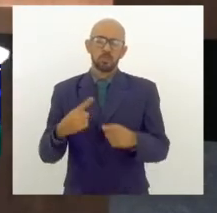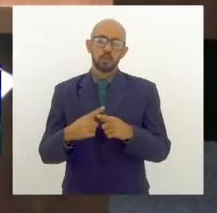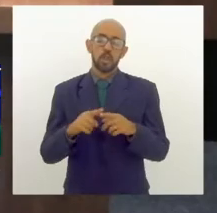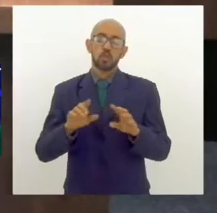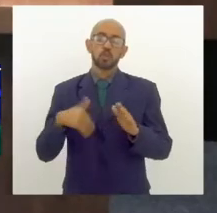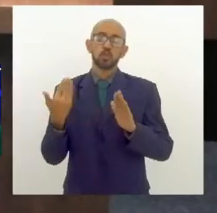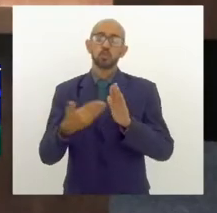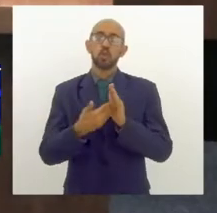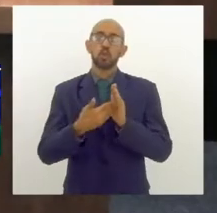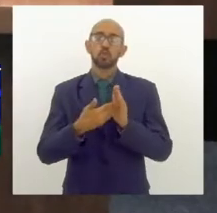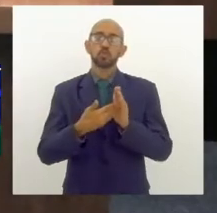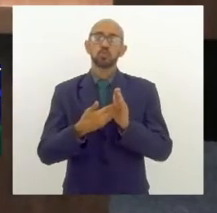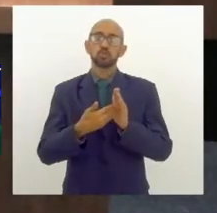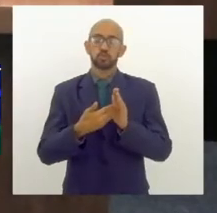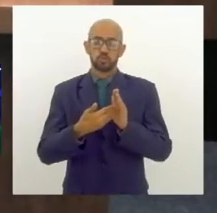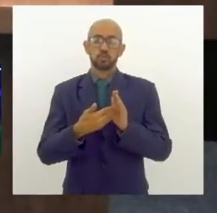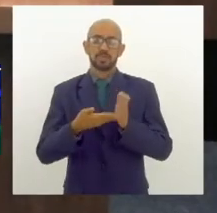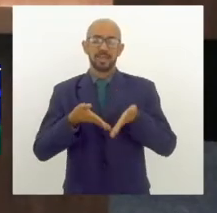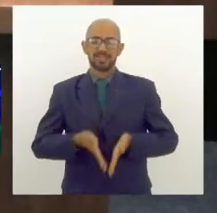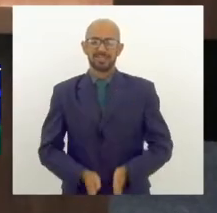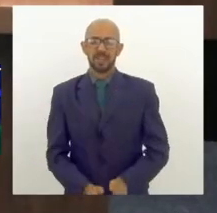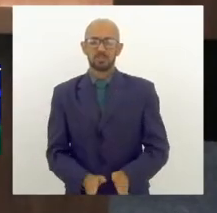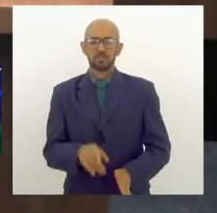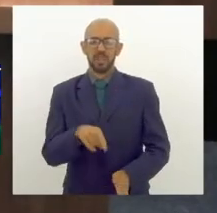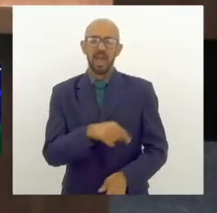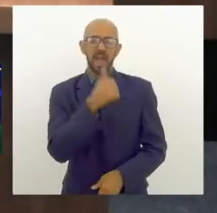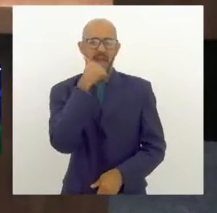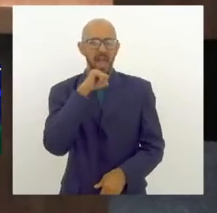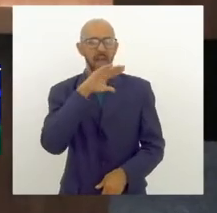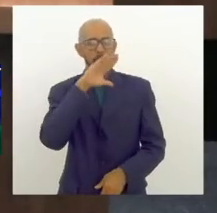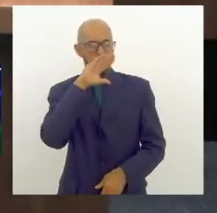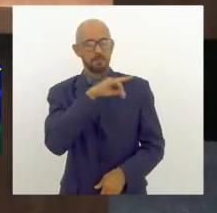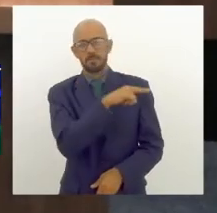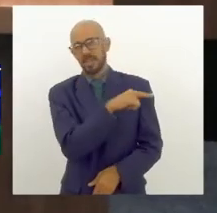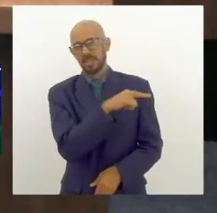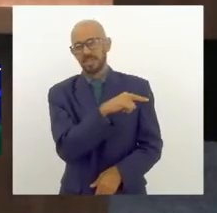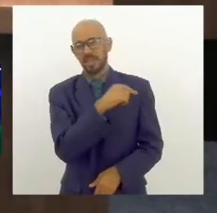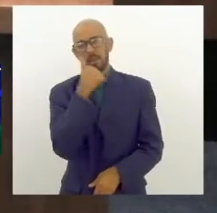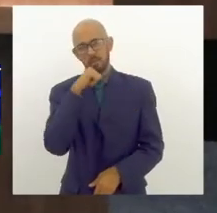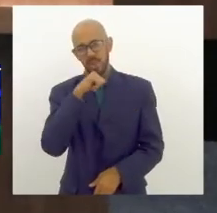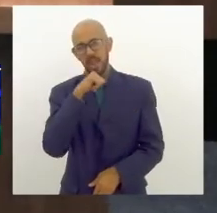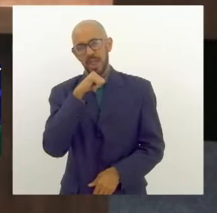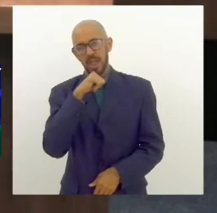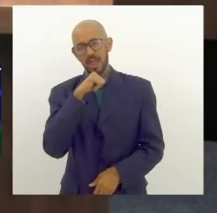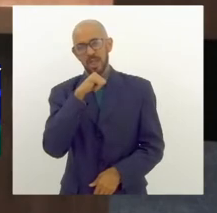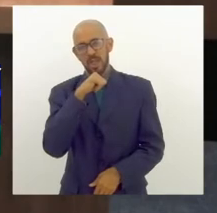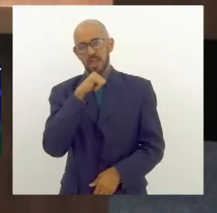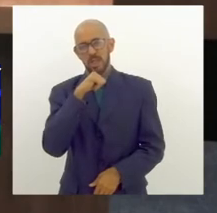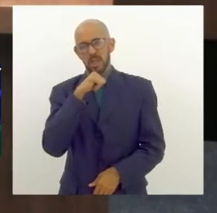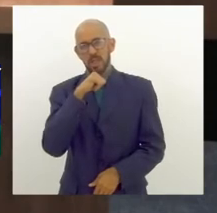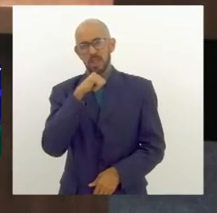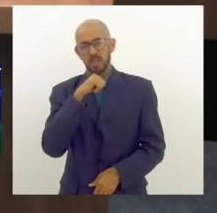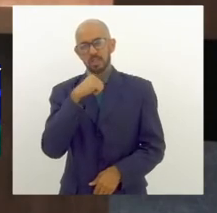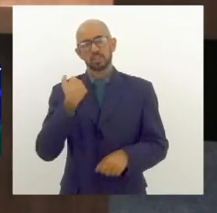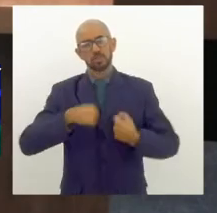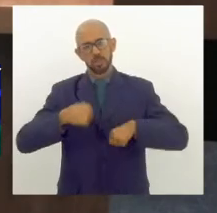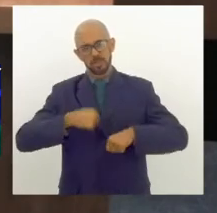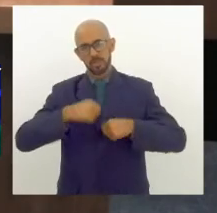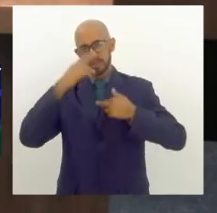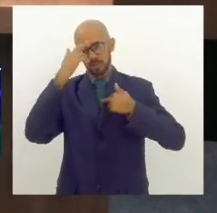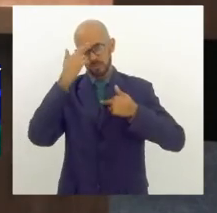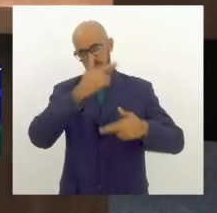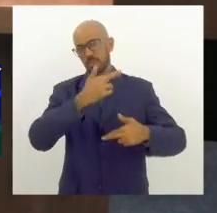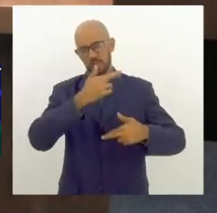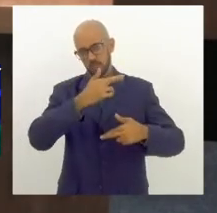nós nascemos de uma mulher. Então, as mulheres do nosso país, do nosso Estado, precisam ser tratadas com respeito e